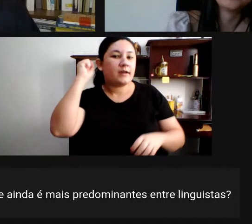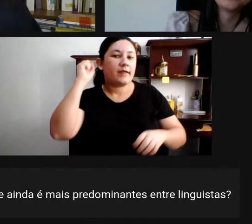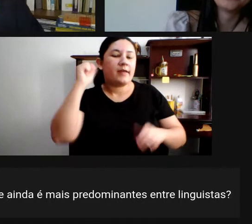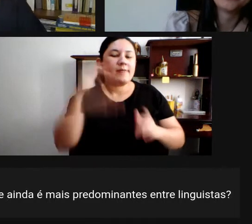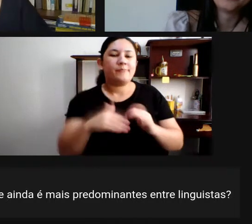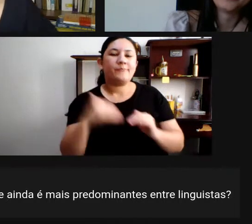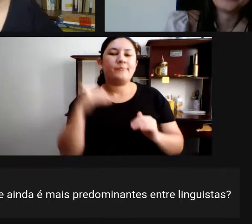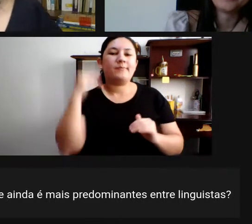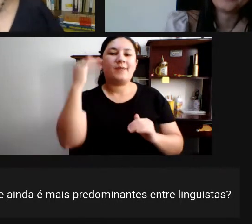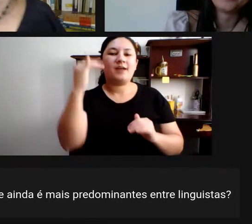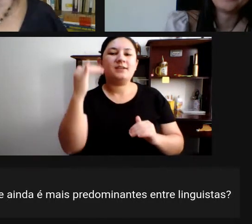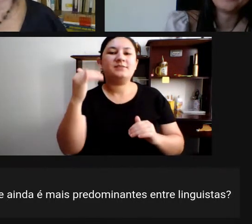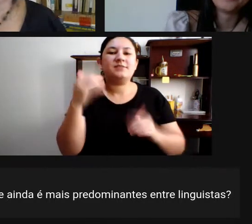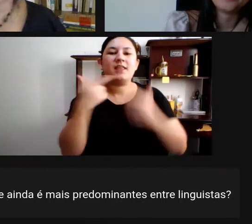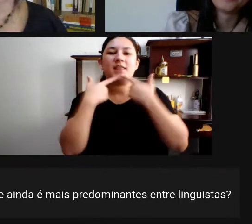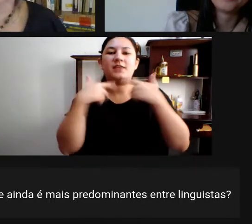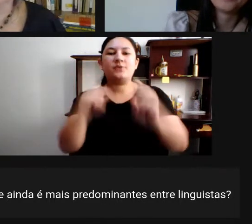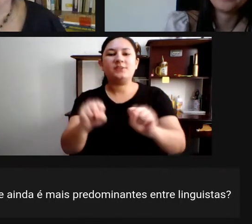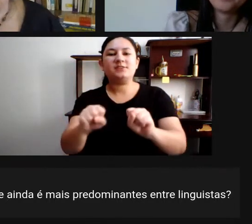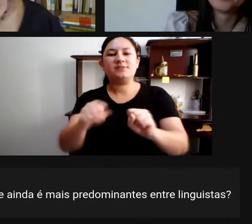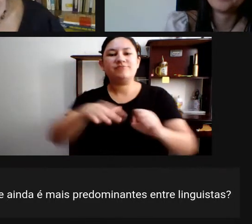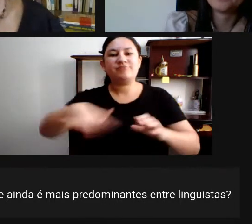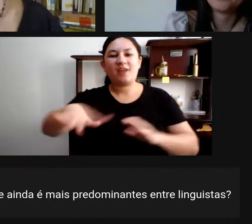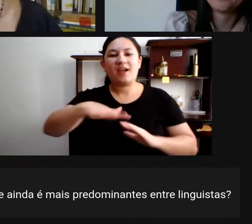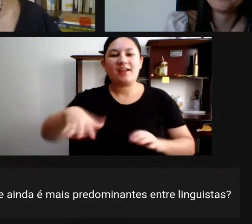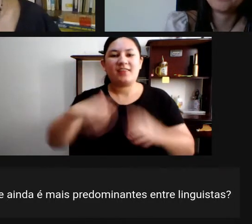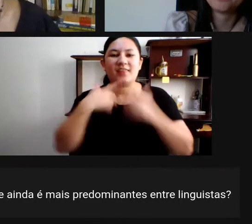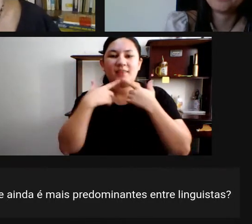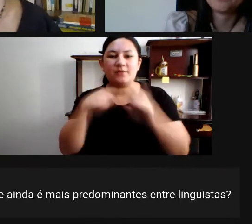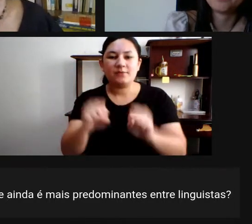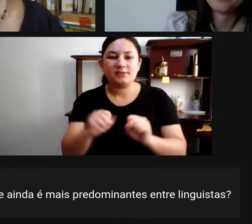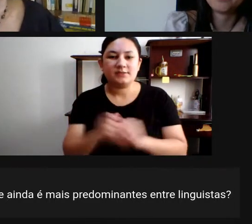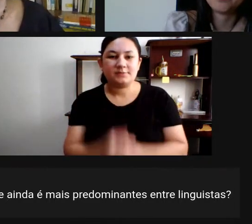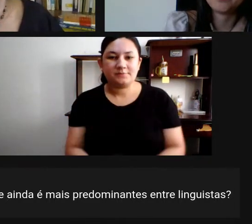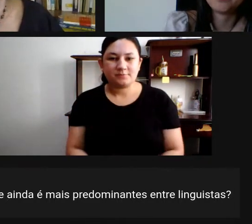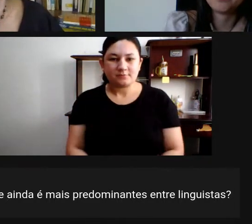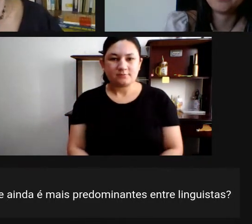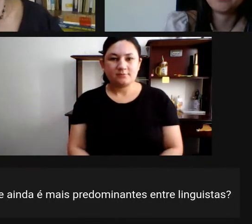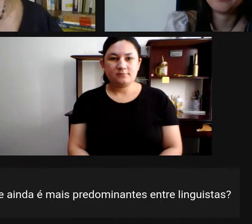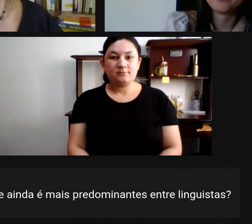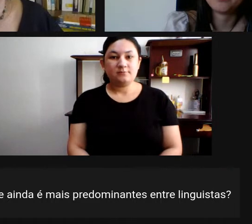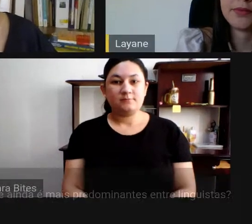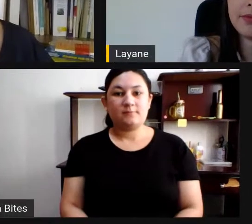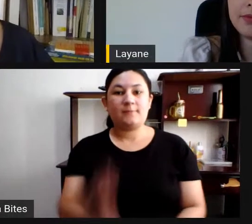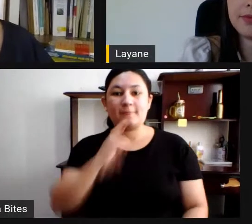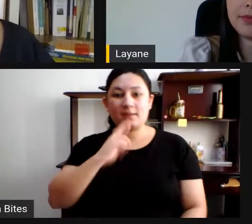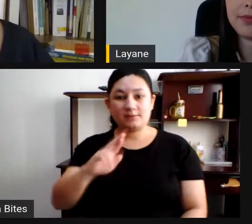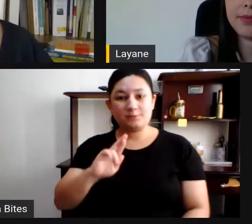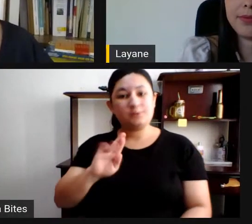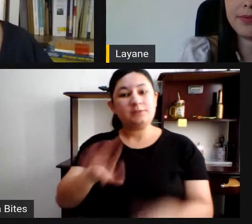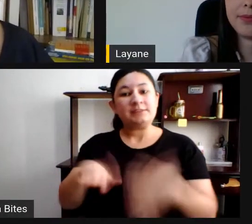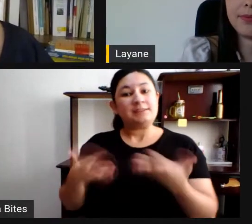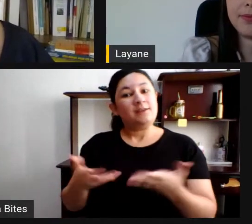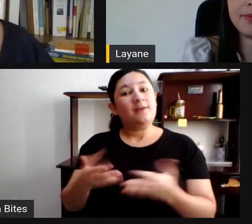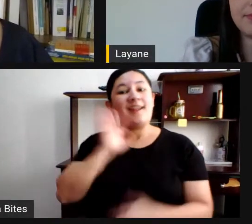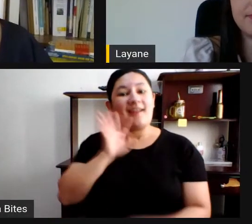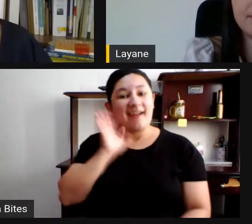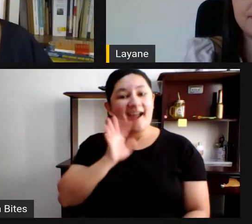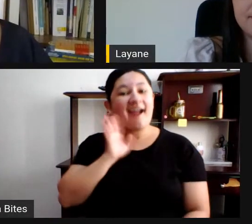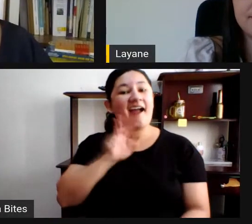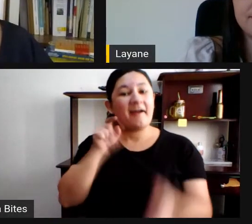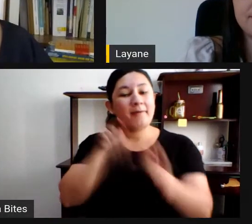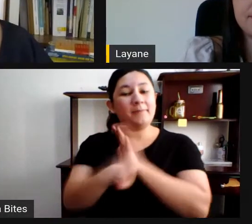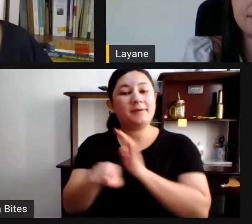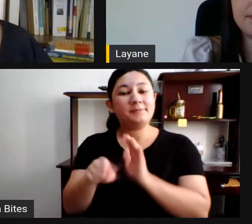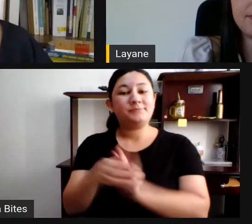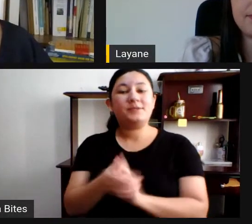olha Vânio foi legal você ter feito essa pergunta viu porque o Saucir é conhecido